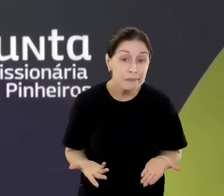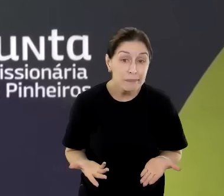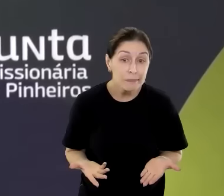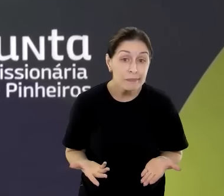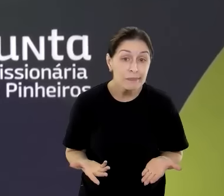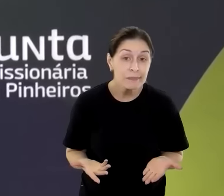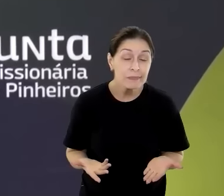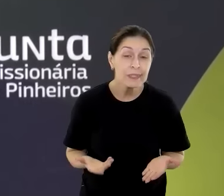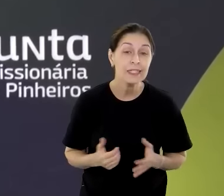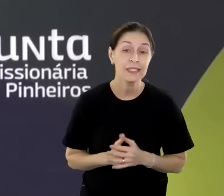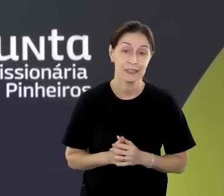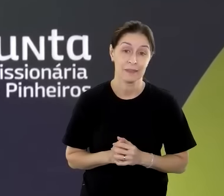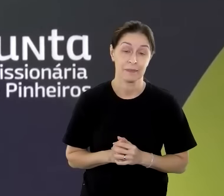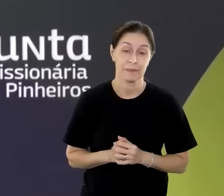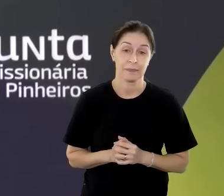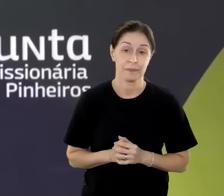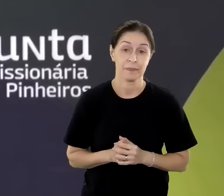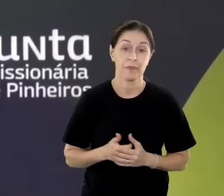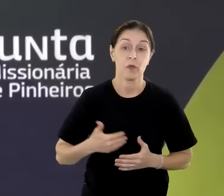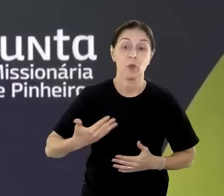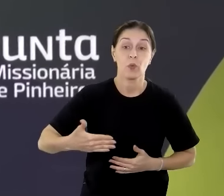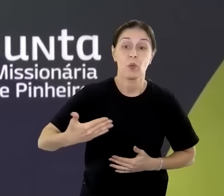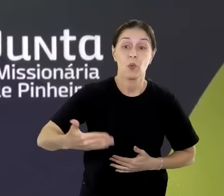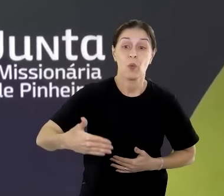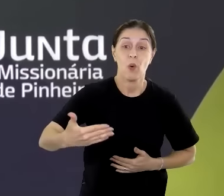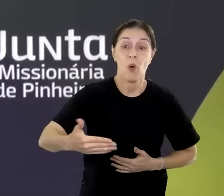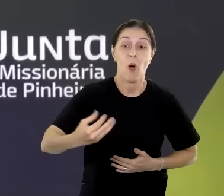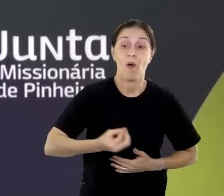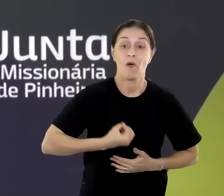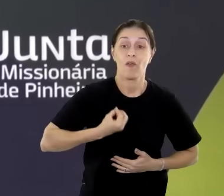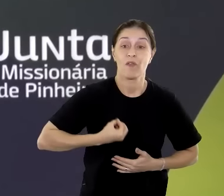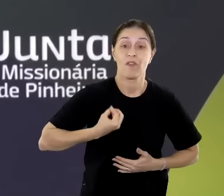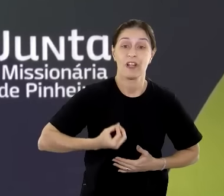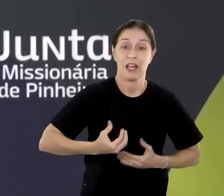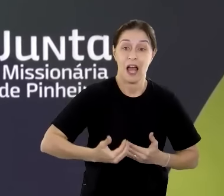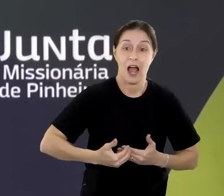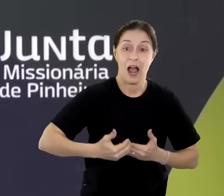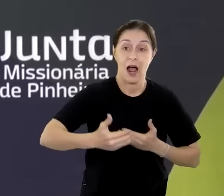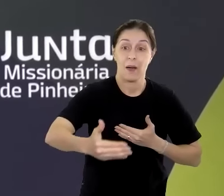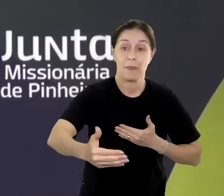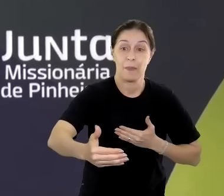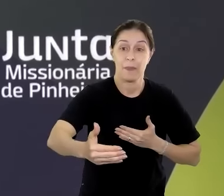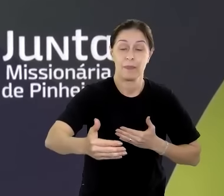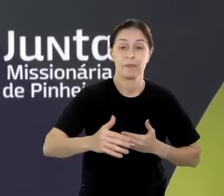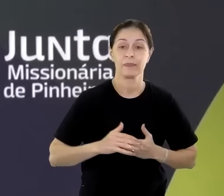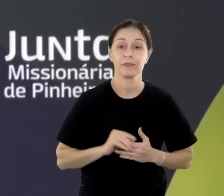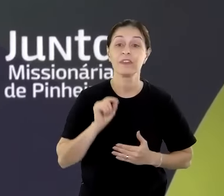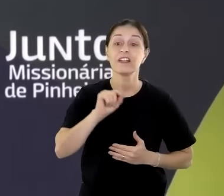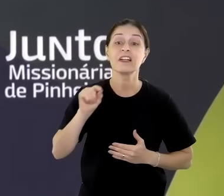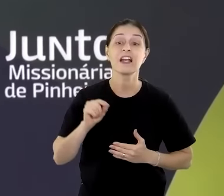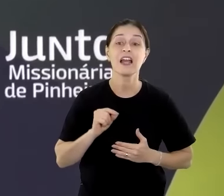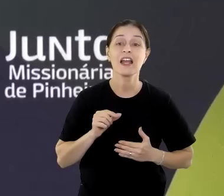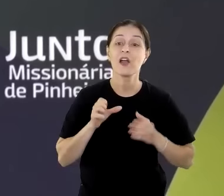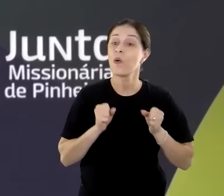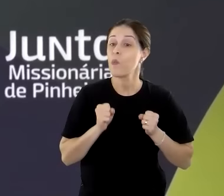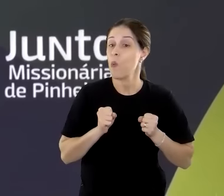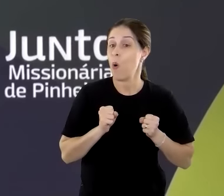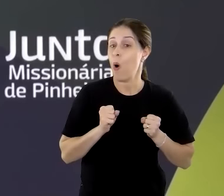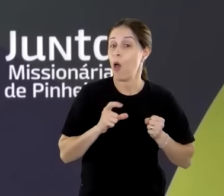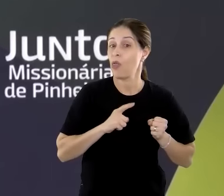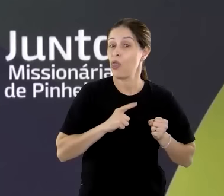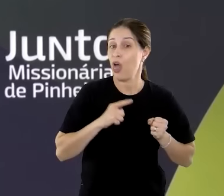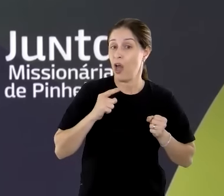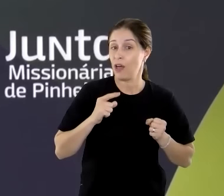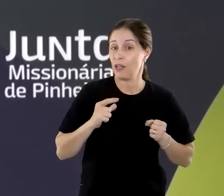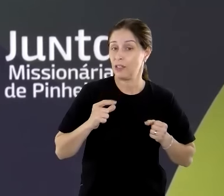sua altura, não. Ele está falando da extensão da sua vida. Ou seja, você não prolonga os seus dias